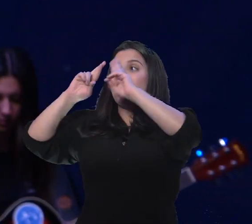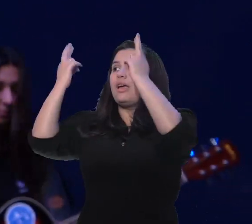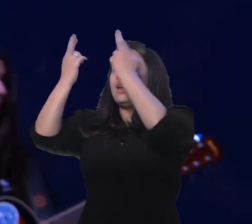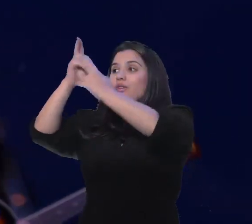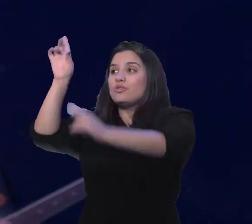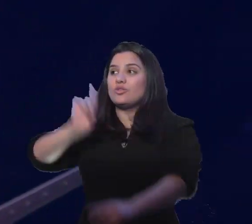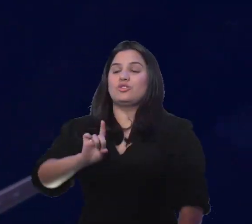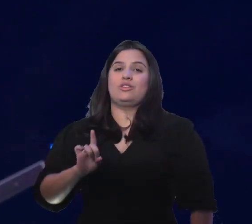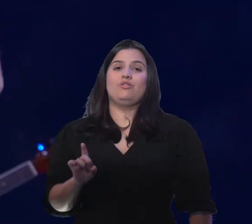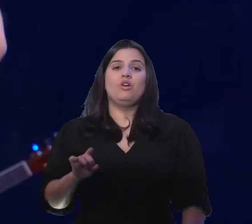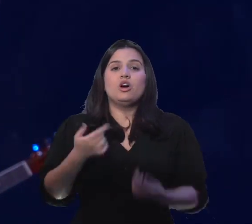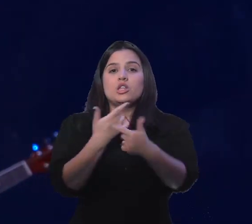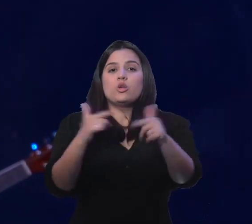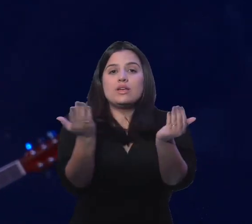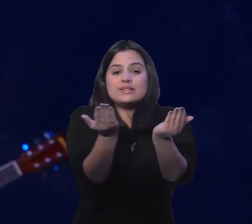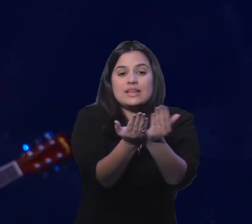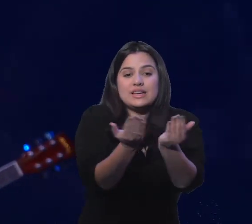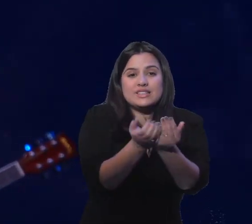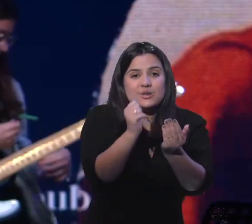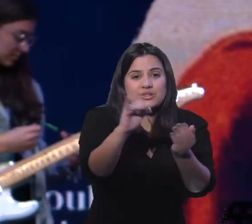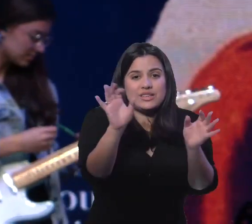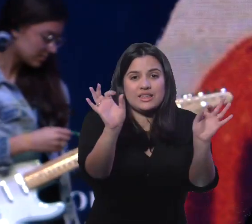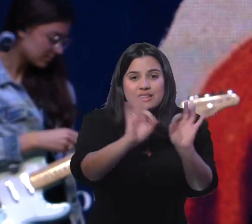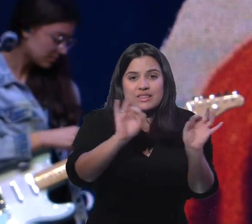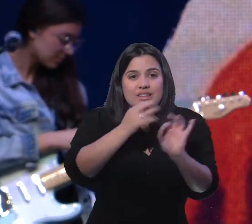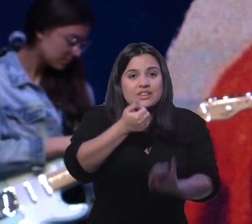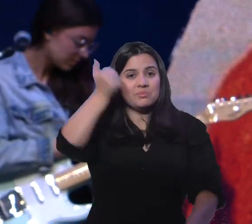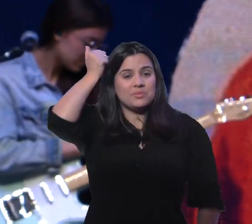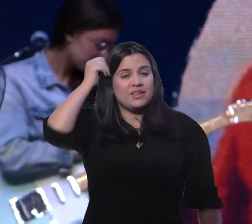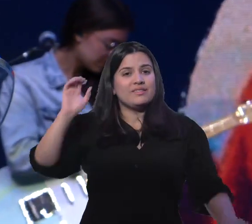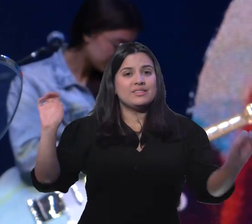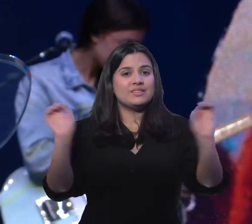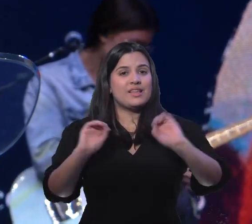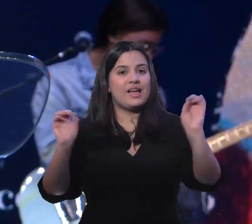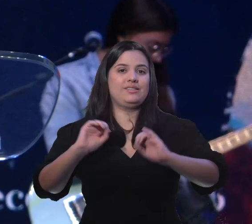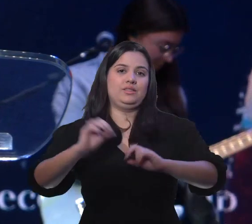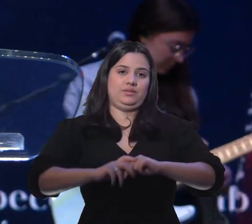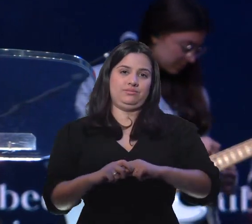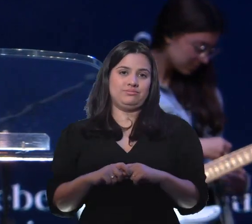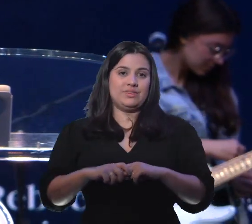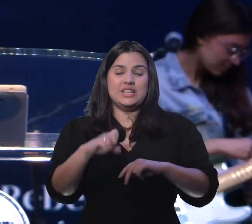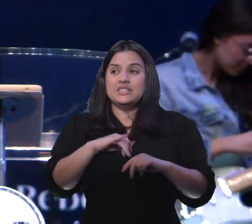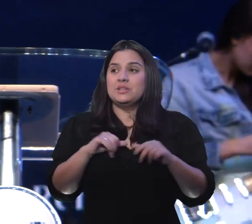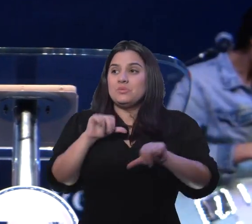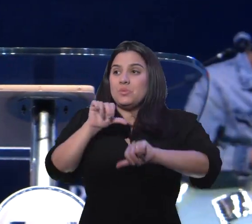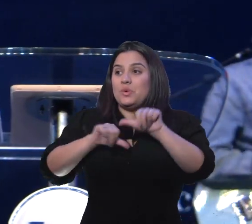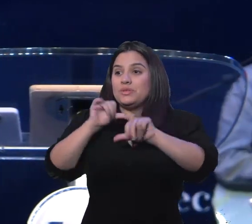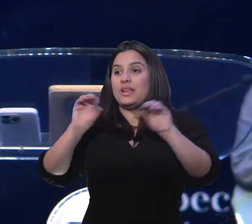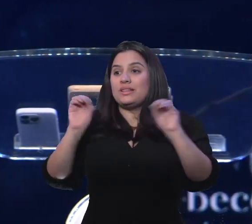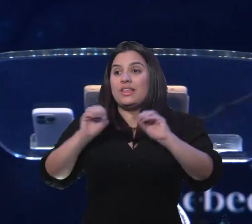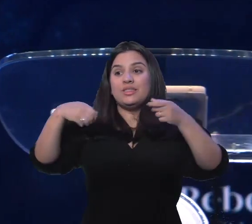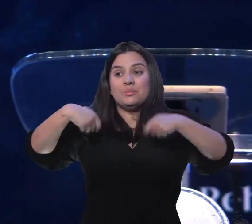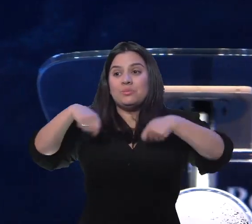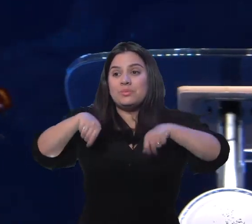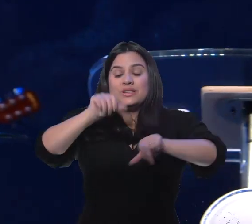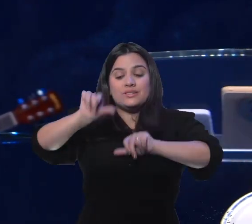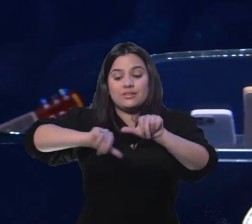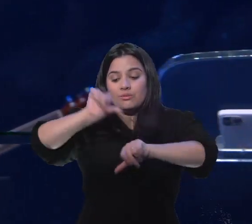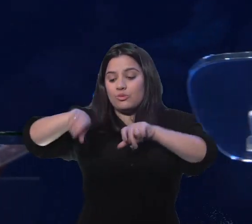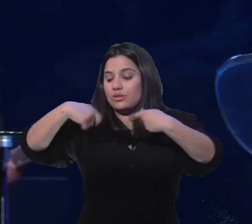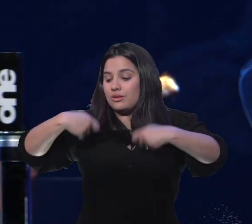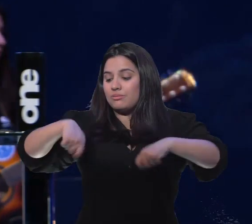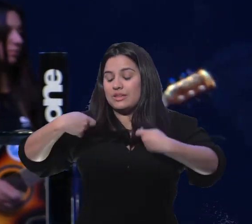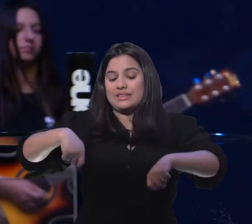se arrepender. Não existe ser cristão sem mudar a sua visão, sem metanoia, sem mudança de mente, sem buscar